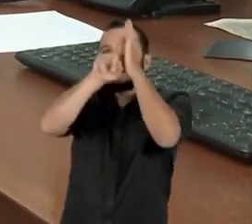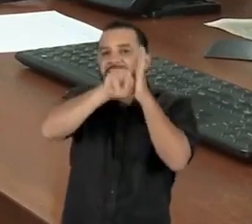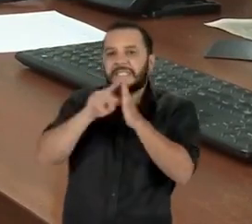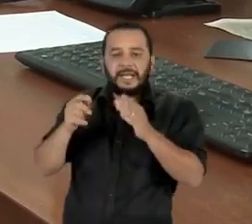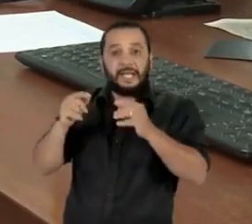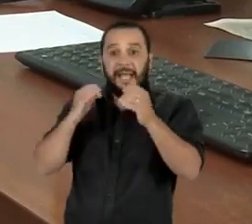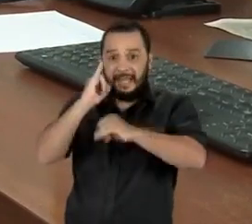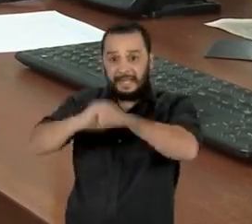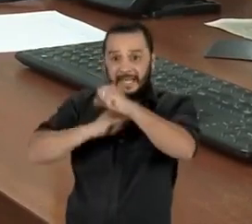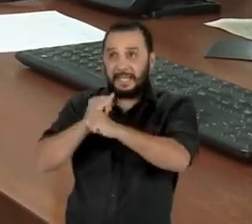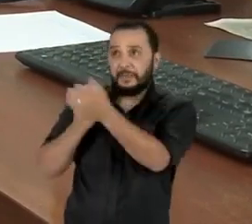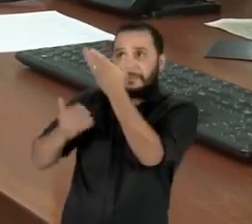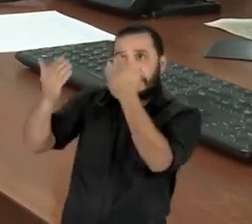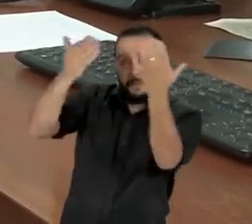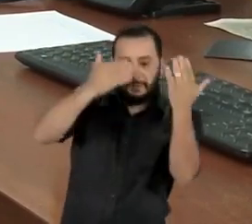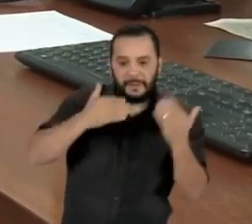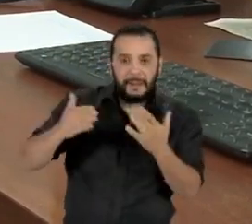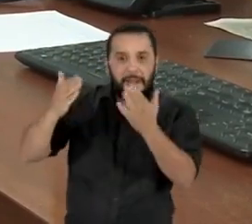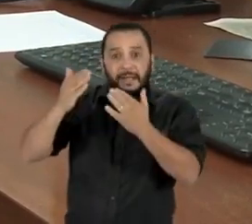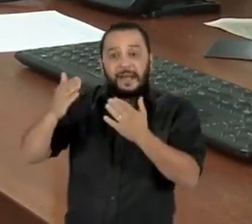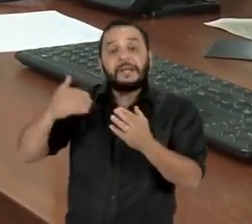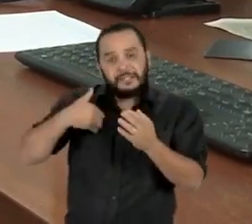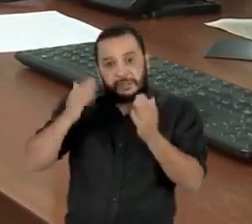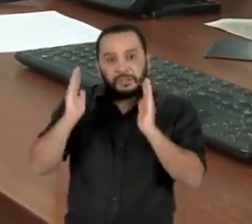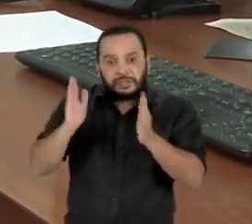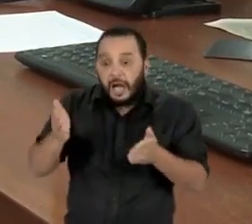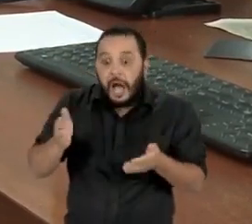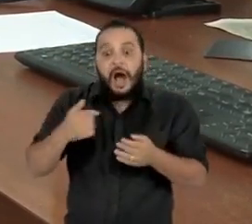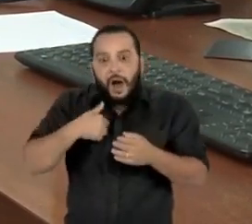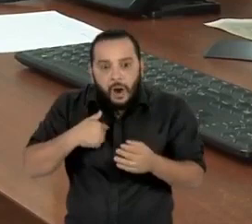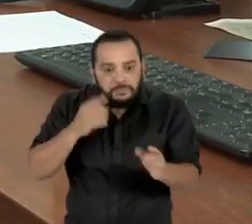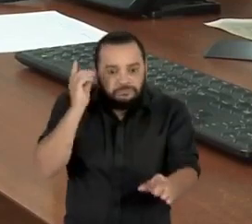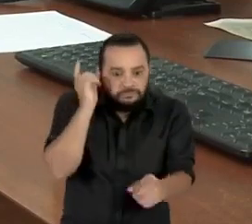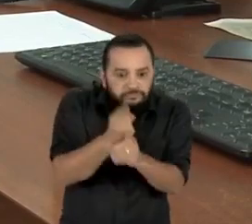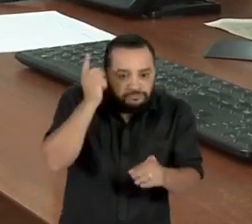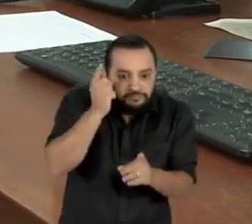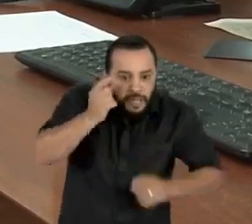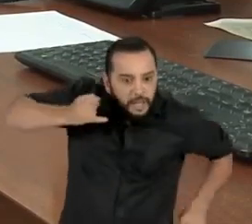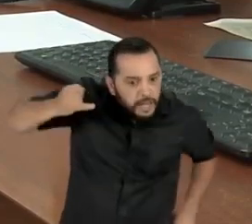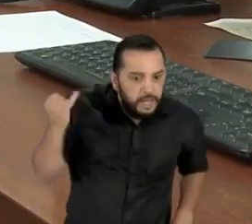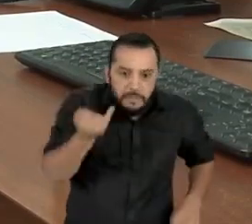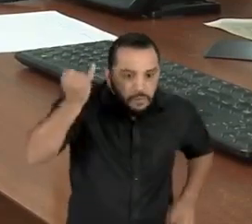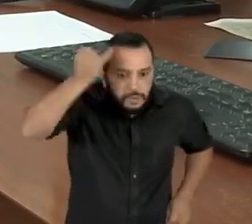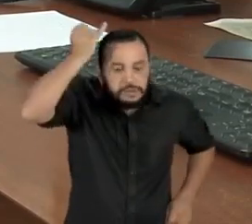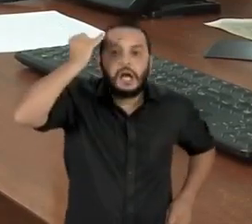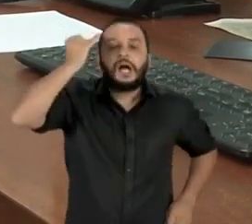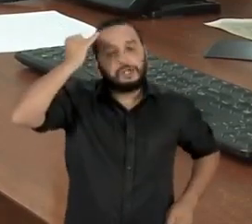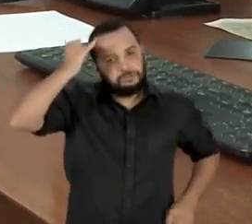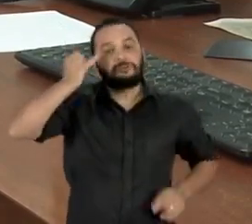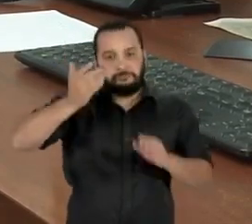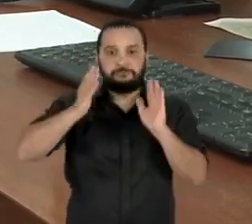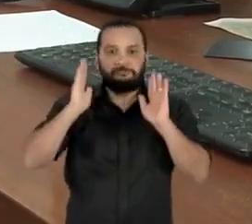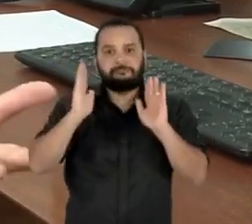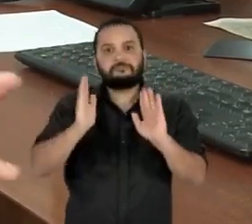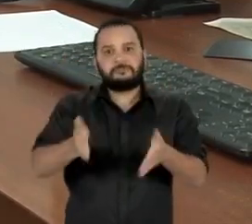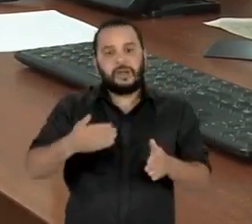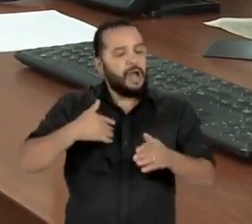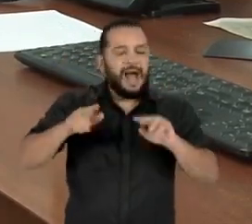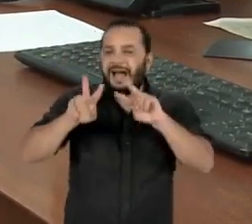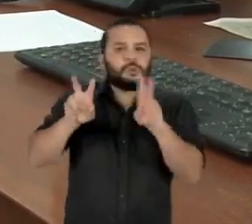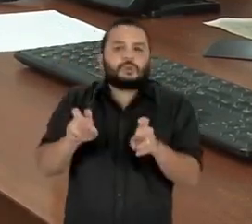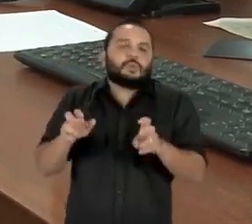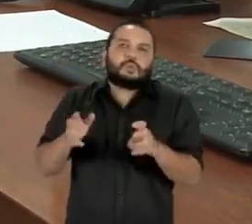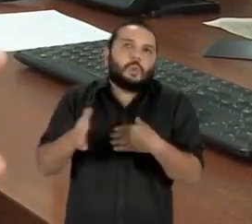pesquisador observa que seria importante soltar uma nota, por exemplo, numa um determinado tópico, seja,